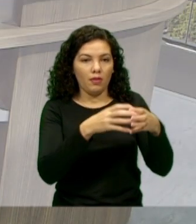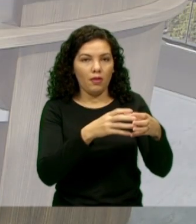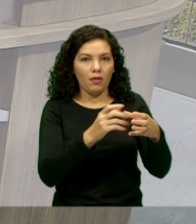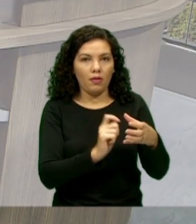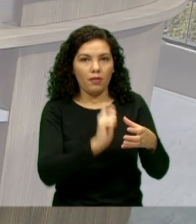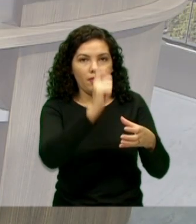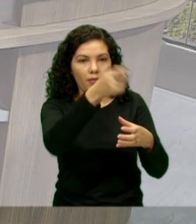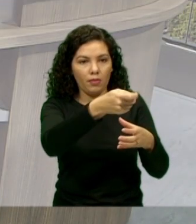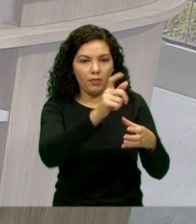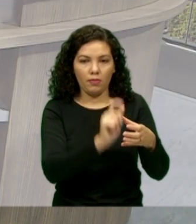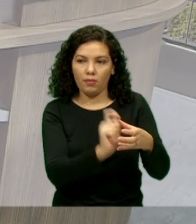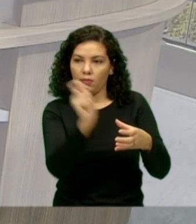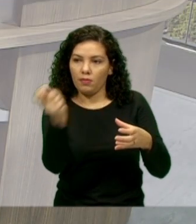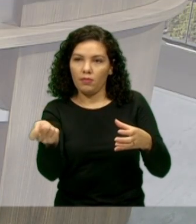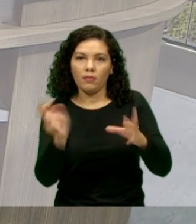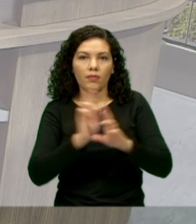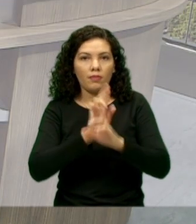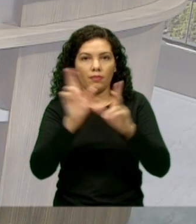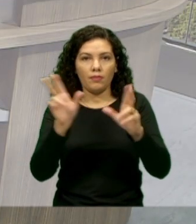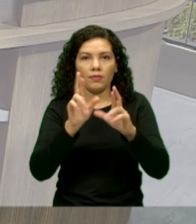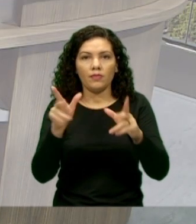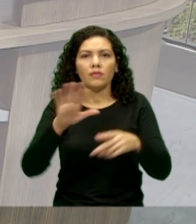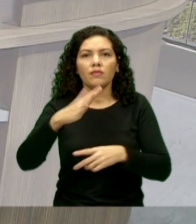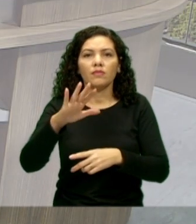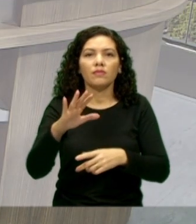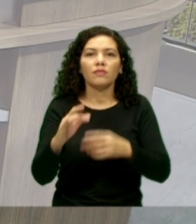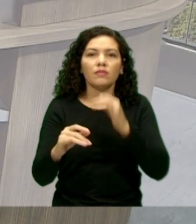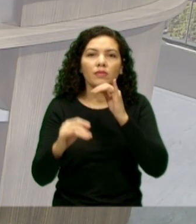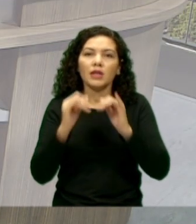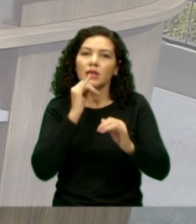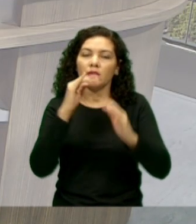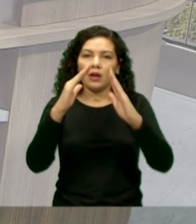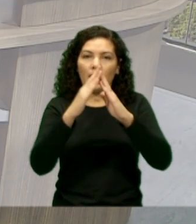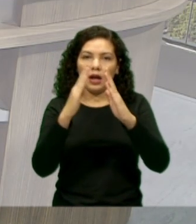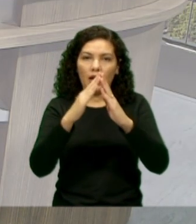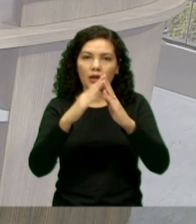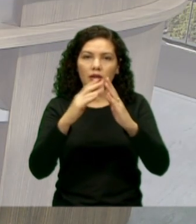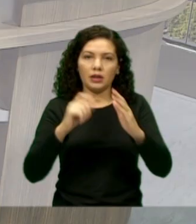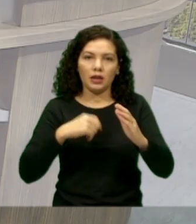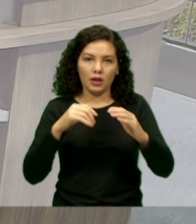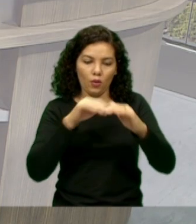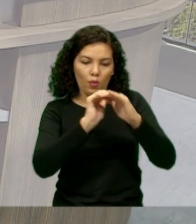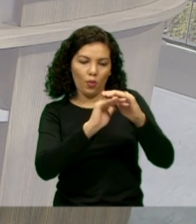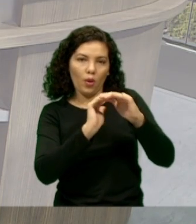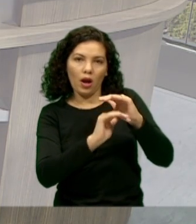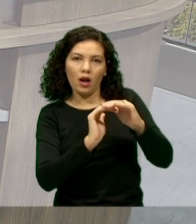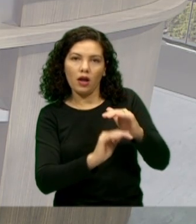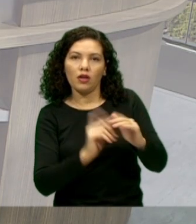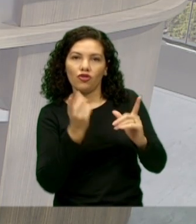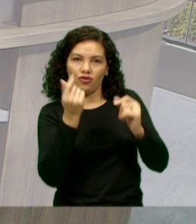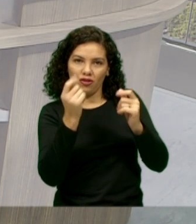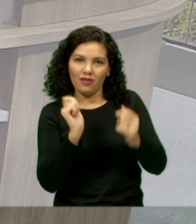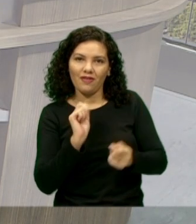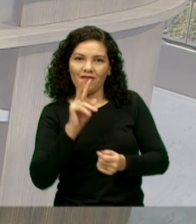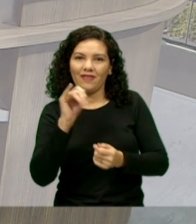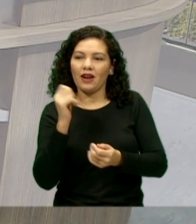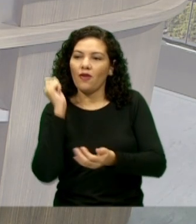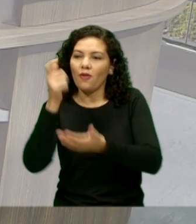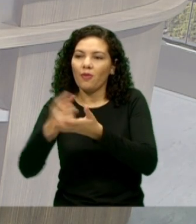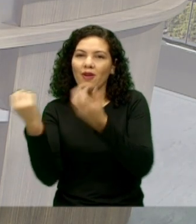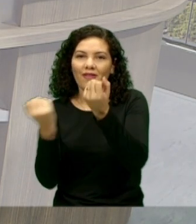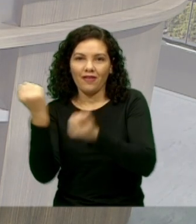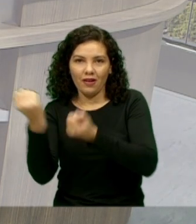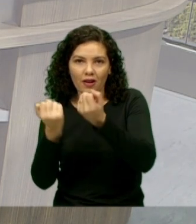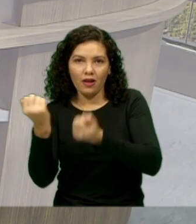mas de contas diferentes. É mais ou menos como se alguém em casa está fazendo uma poupança para comprar um carro, daí resolve